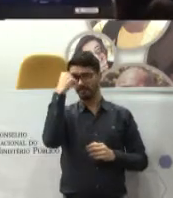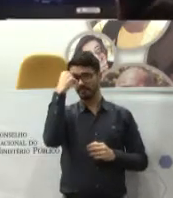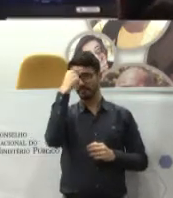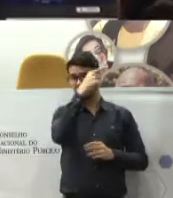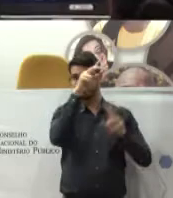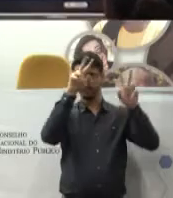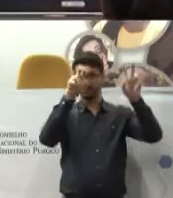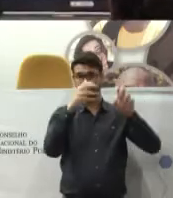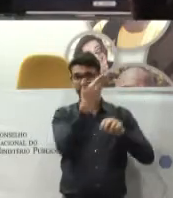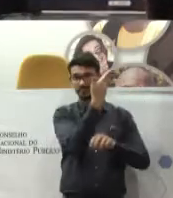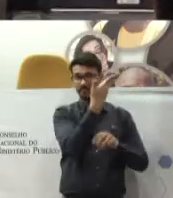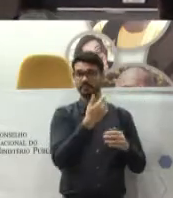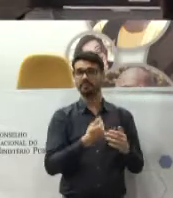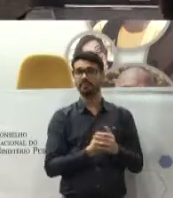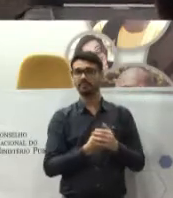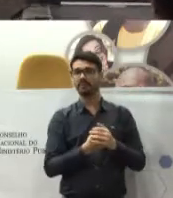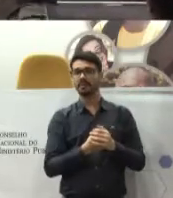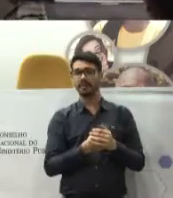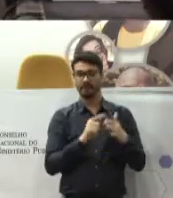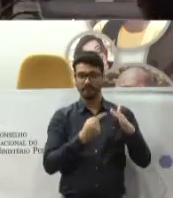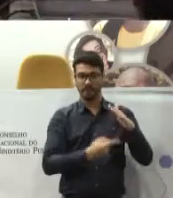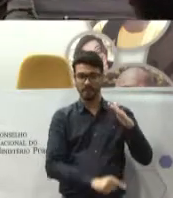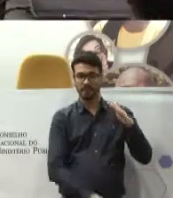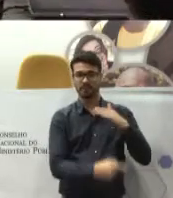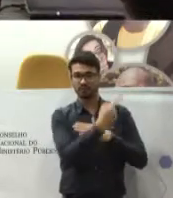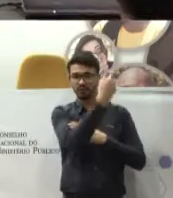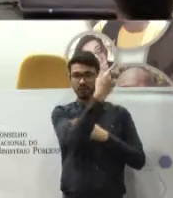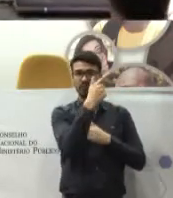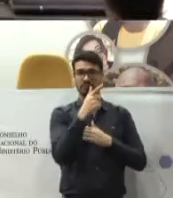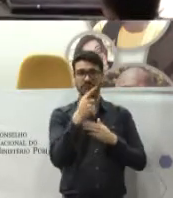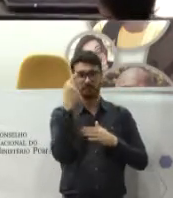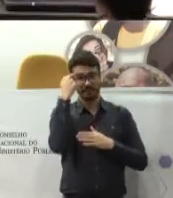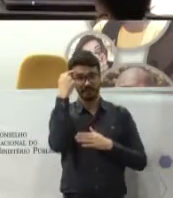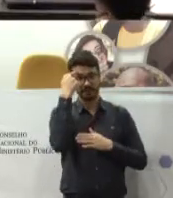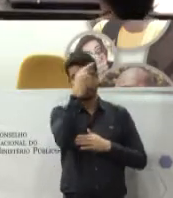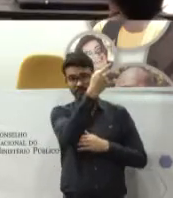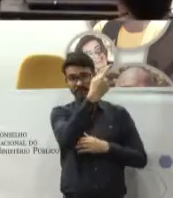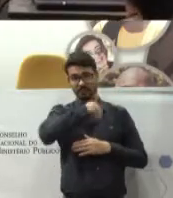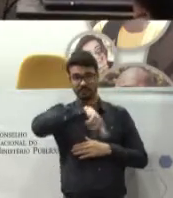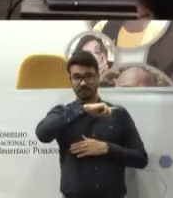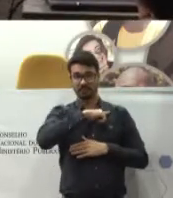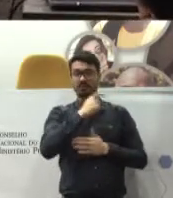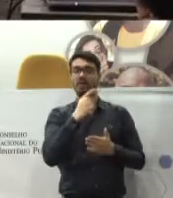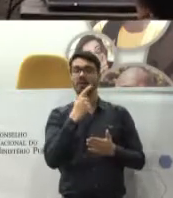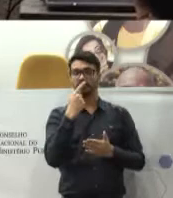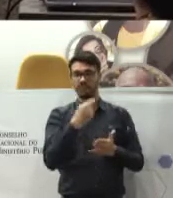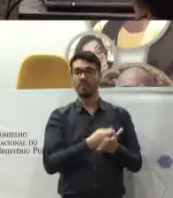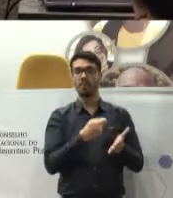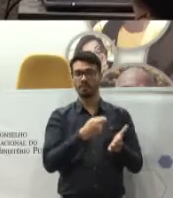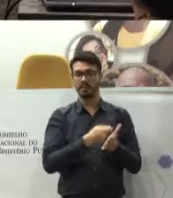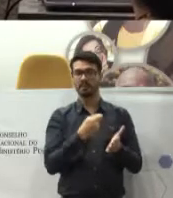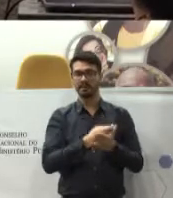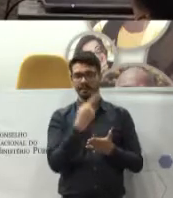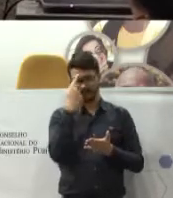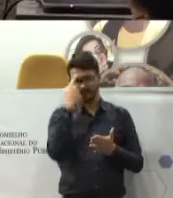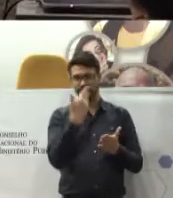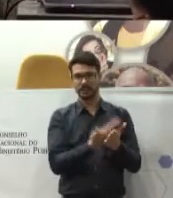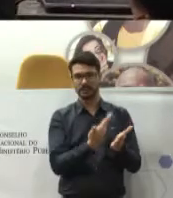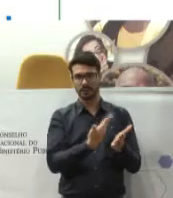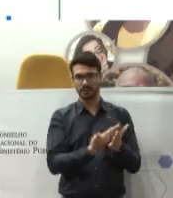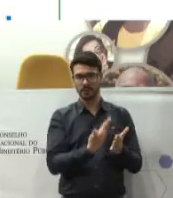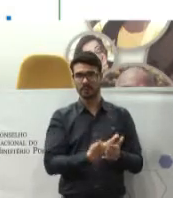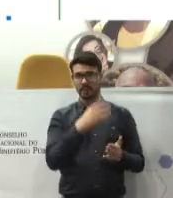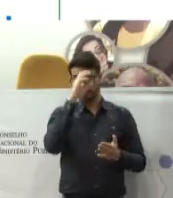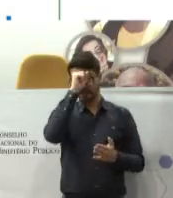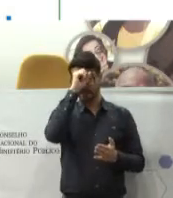essa temática, criamos aprofundamento. E todos nós, quando somos obrigados a estudar um pouquinho mais, nós sempre aprendemos alguma